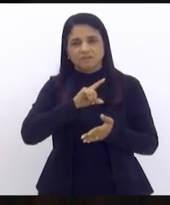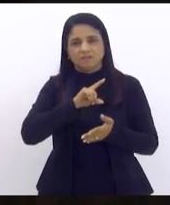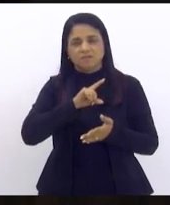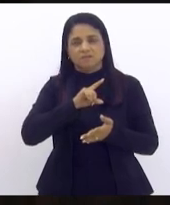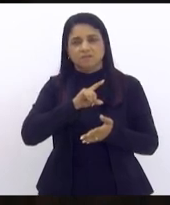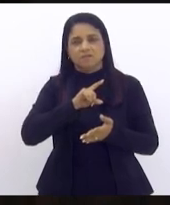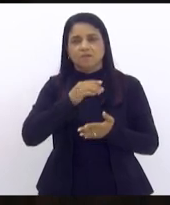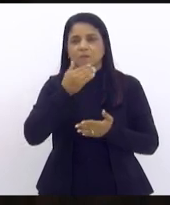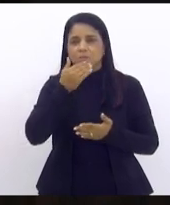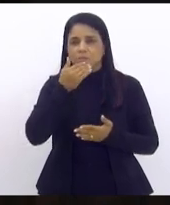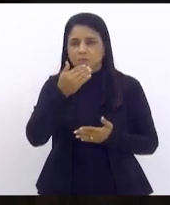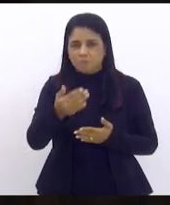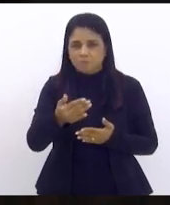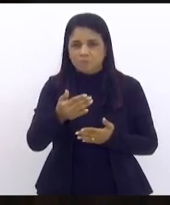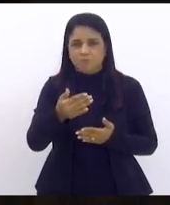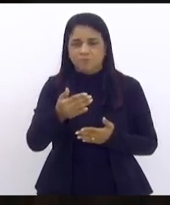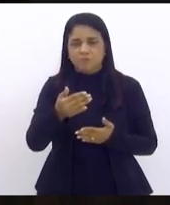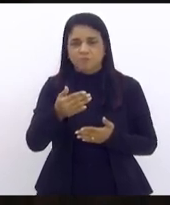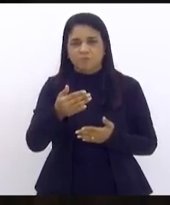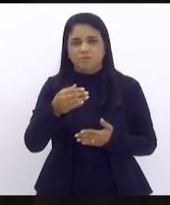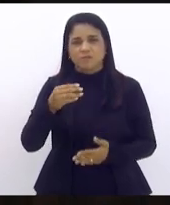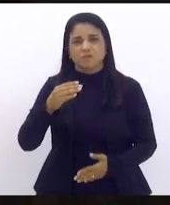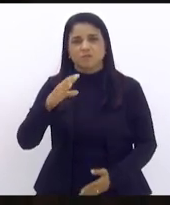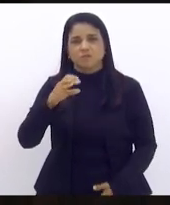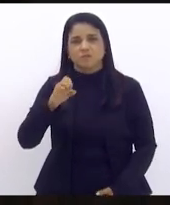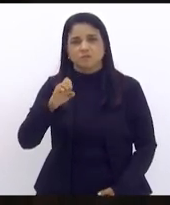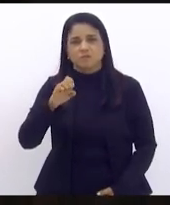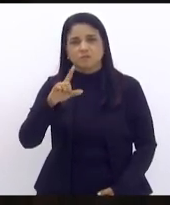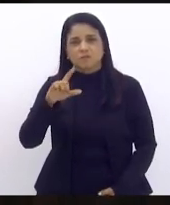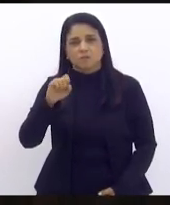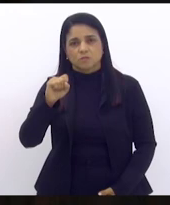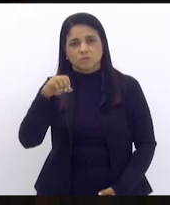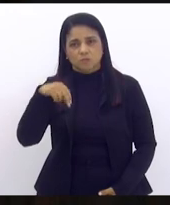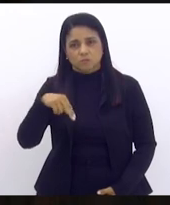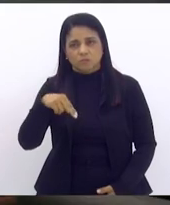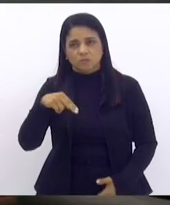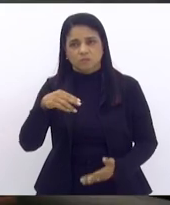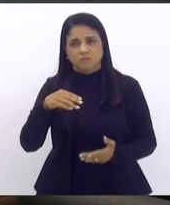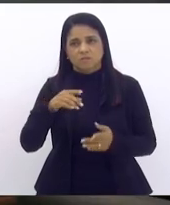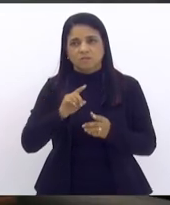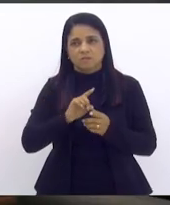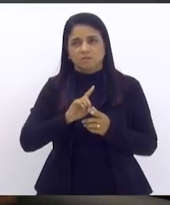pedir, por gentileza, para o senhor Celso se retirar do parlamento.